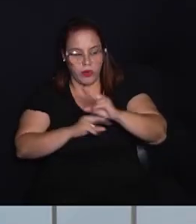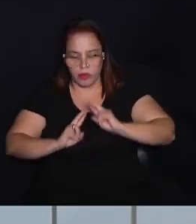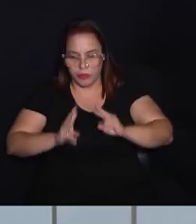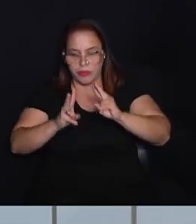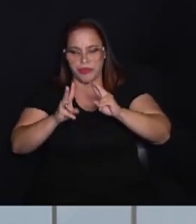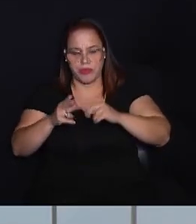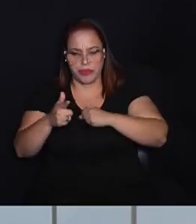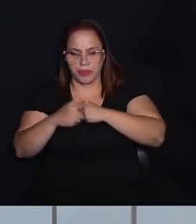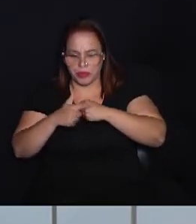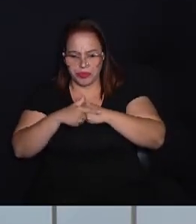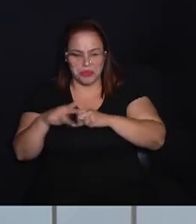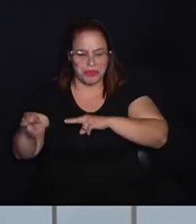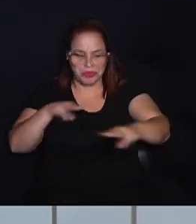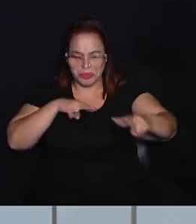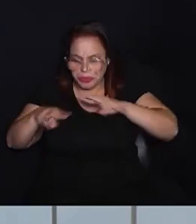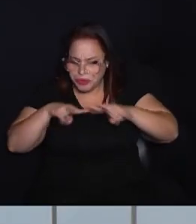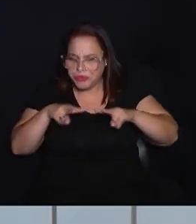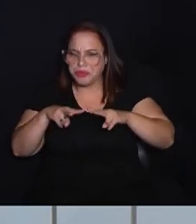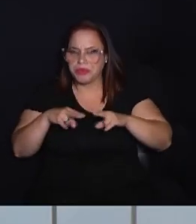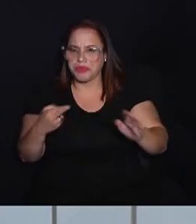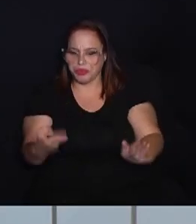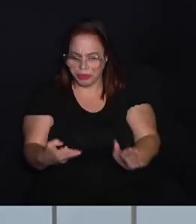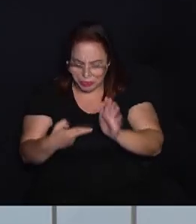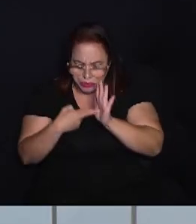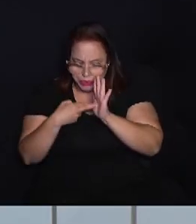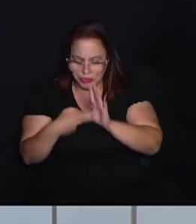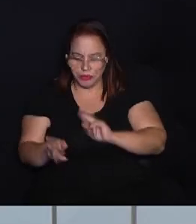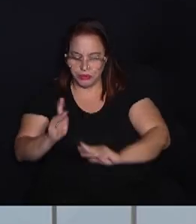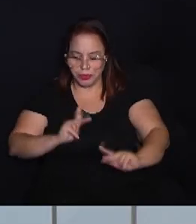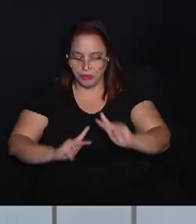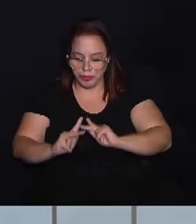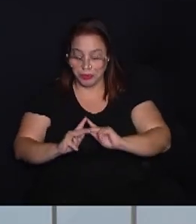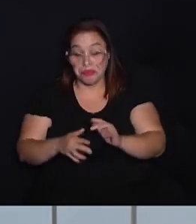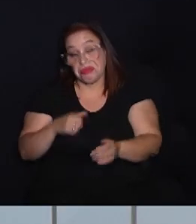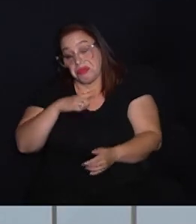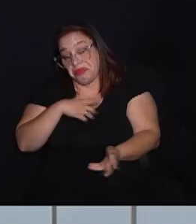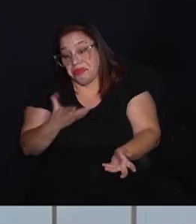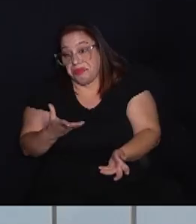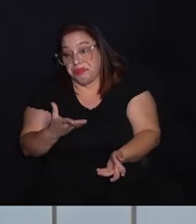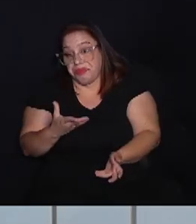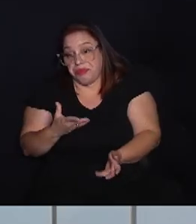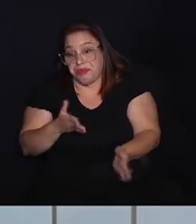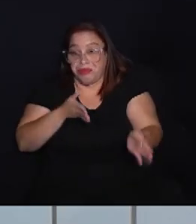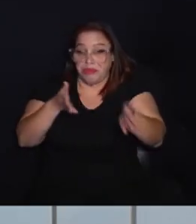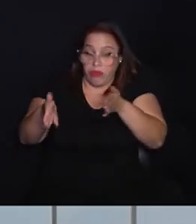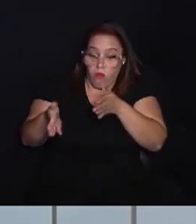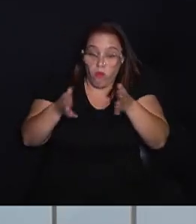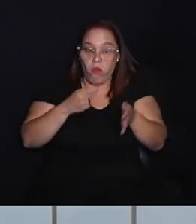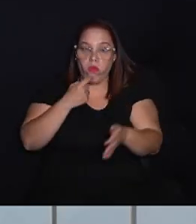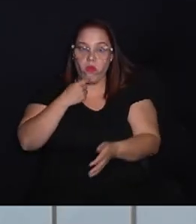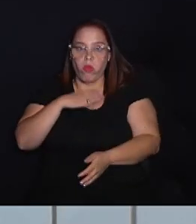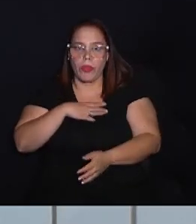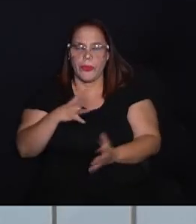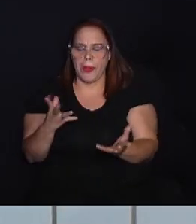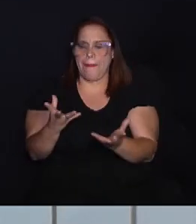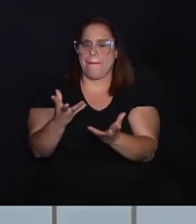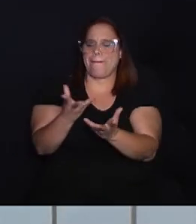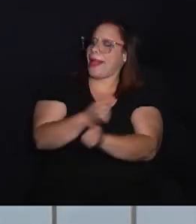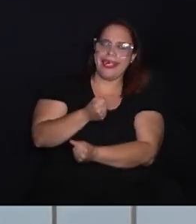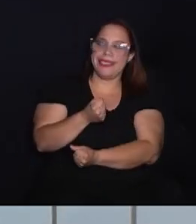muito trabalho pela frente, né? Tem discussões, tem votações dos projetos, tem orçamento da cidade para o ano que vem, né? Sim, eu acho que a